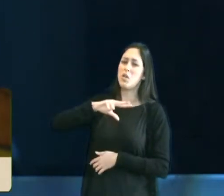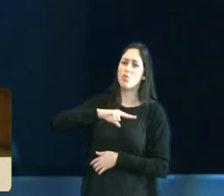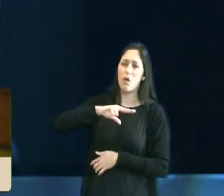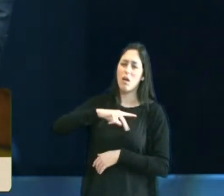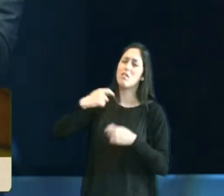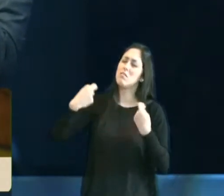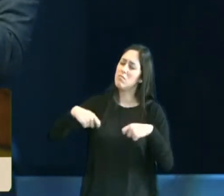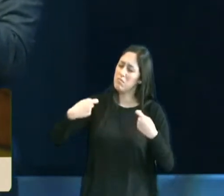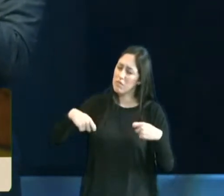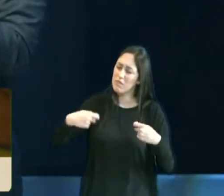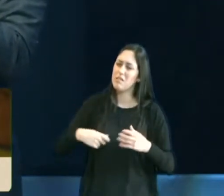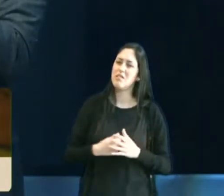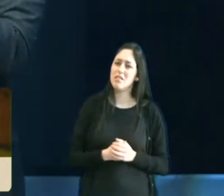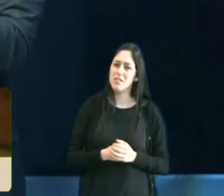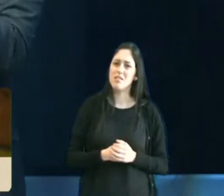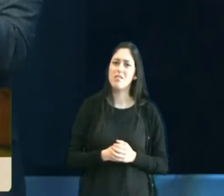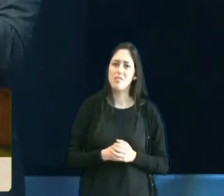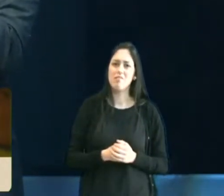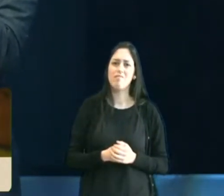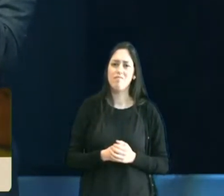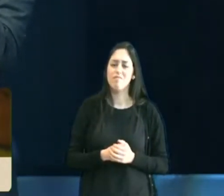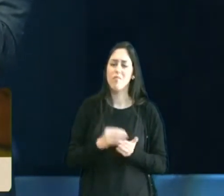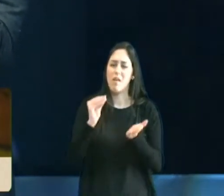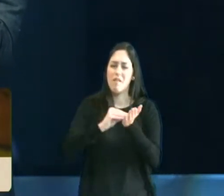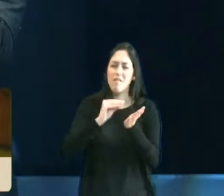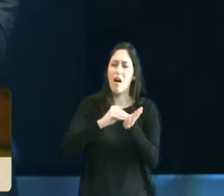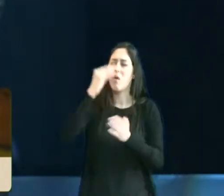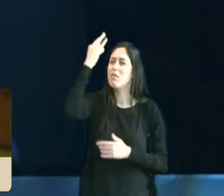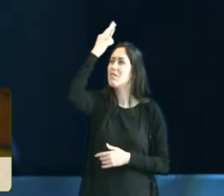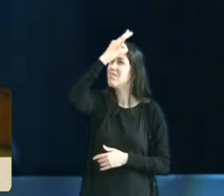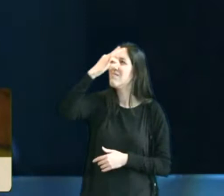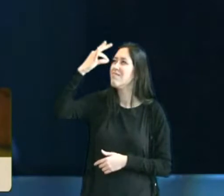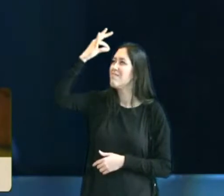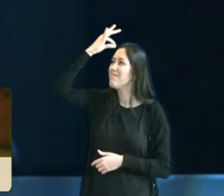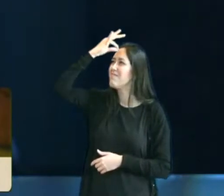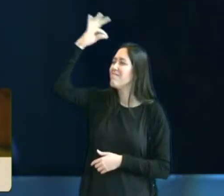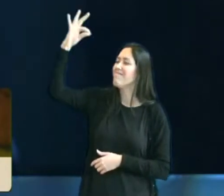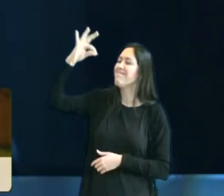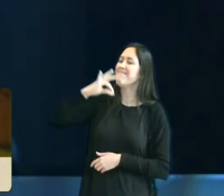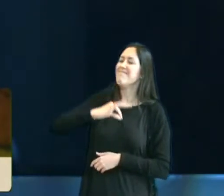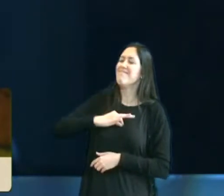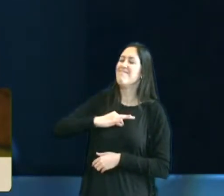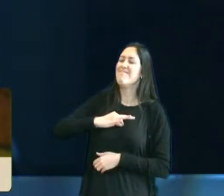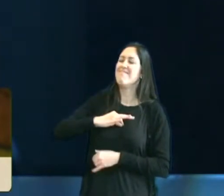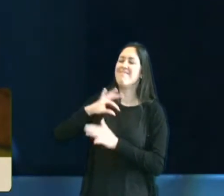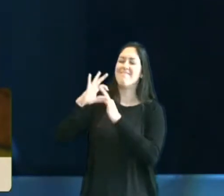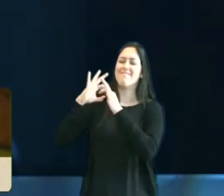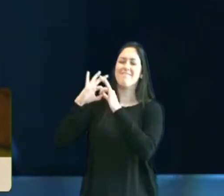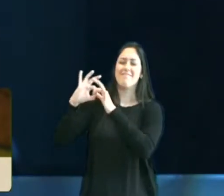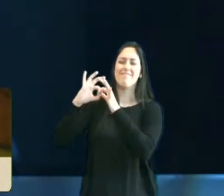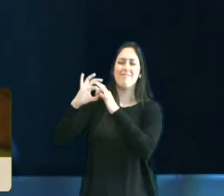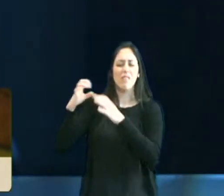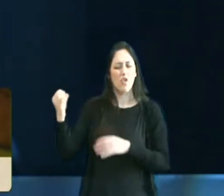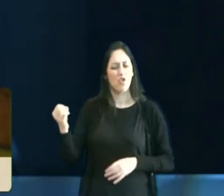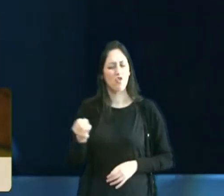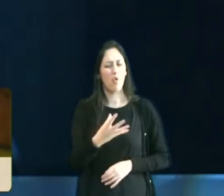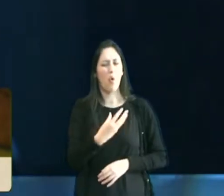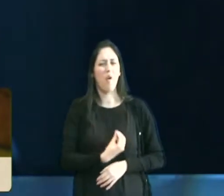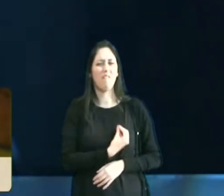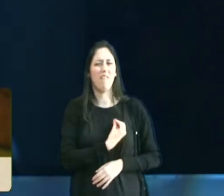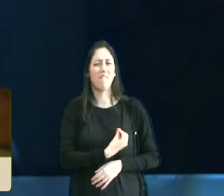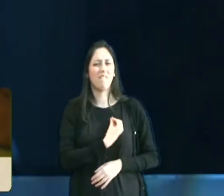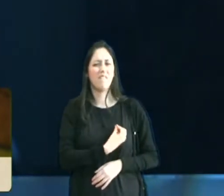onde a ministração do Espírito nos renova, nos capacita,